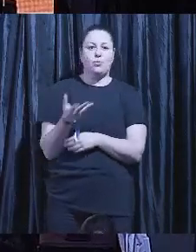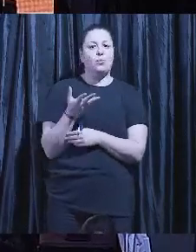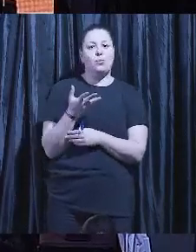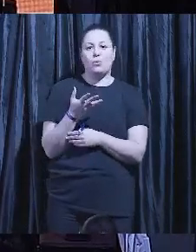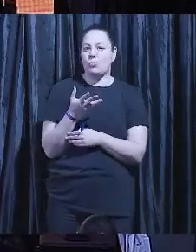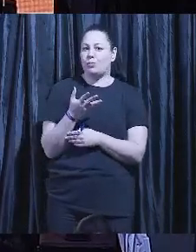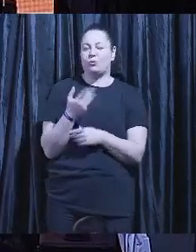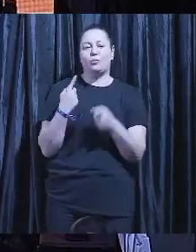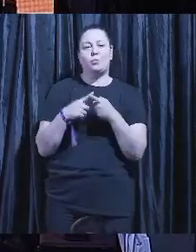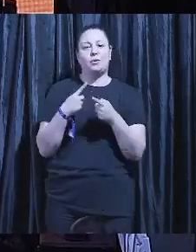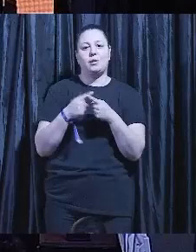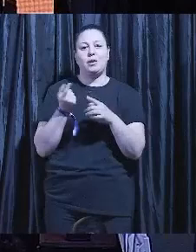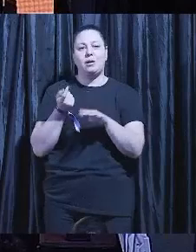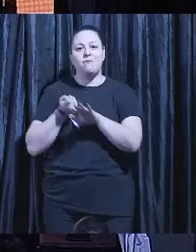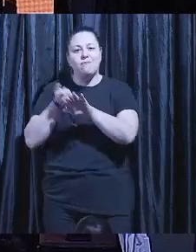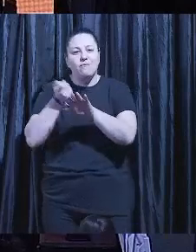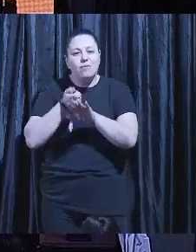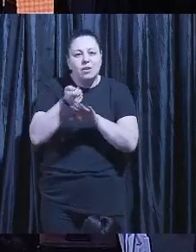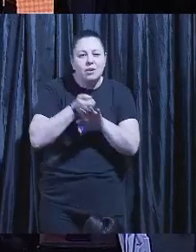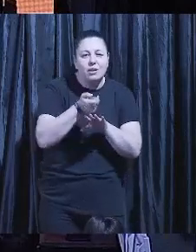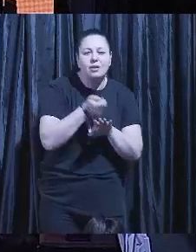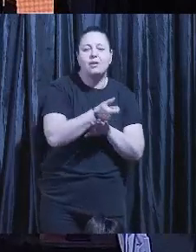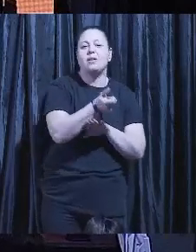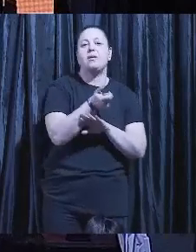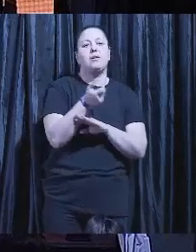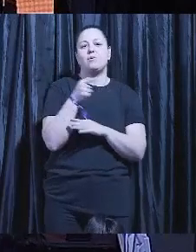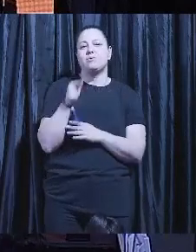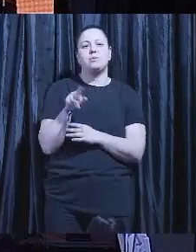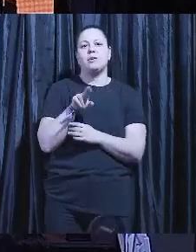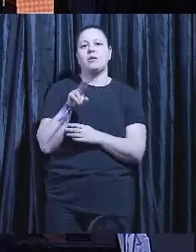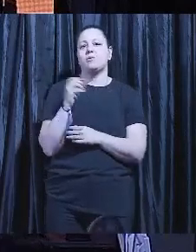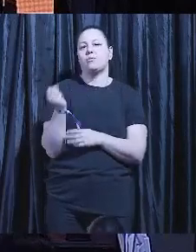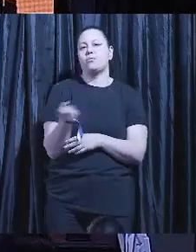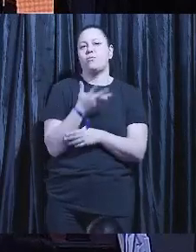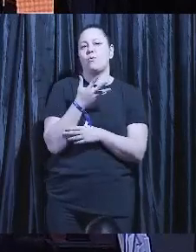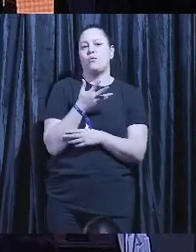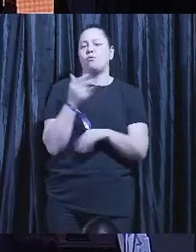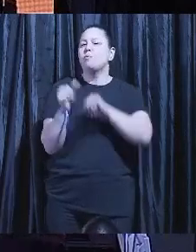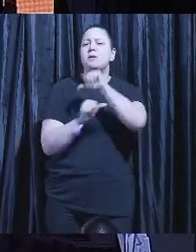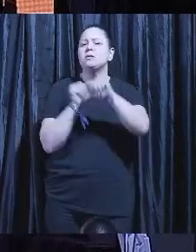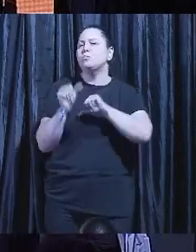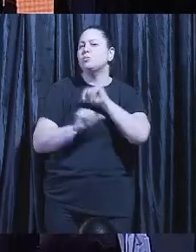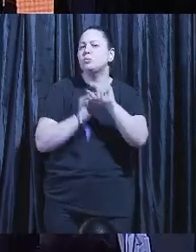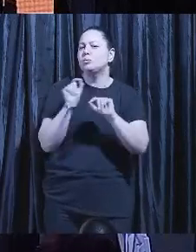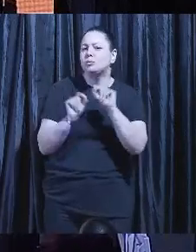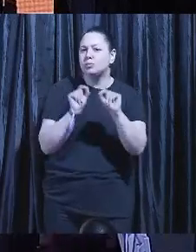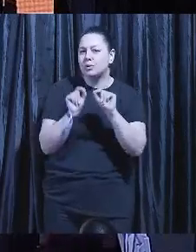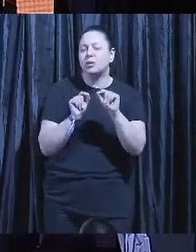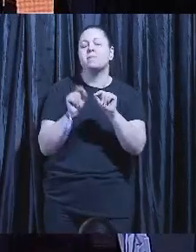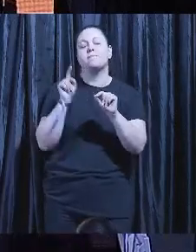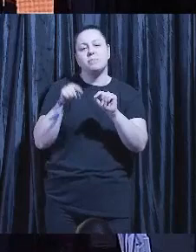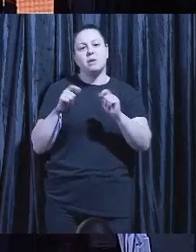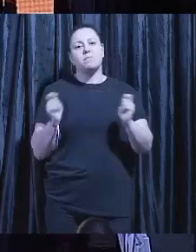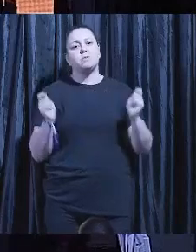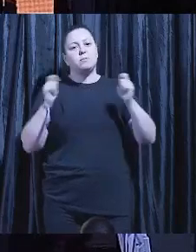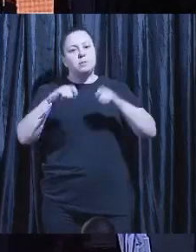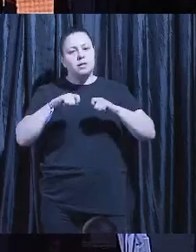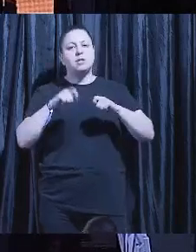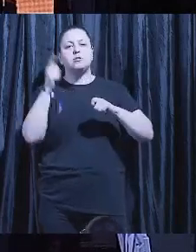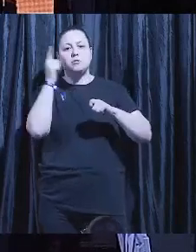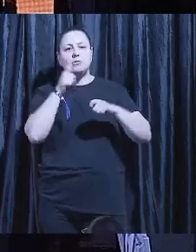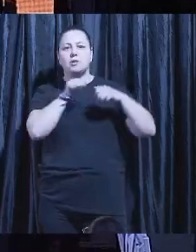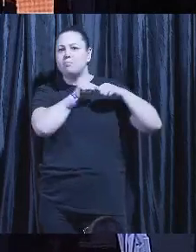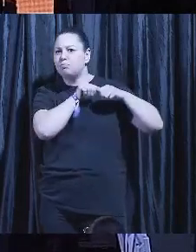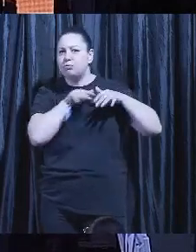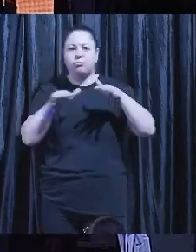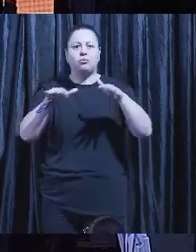A fake news e a disseminação não é novo. O que muda? Muda a possibilidade de disseminação de todo